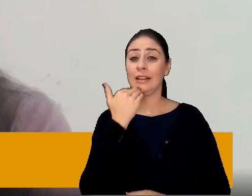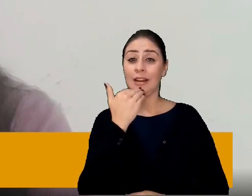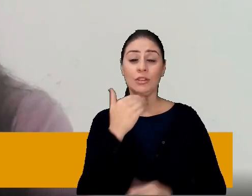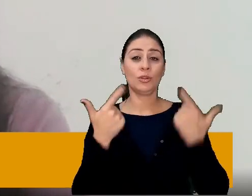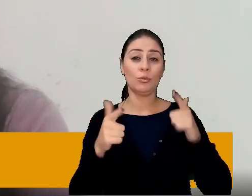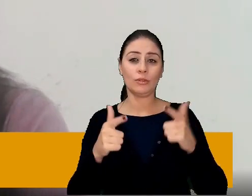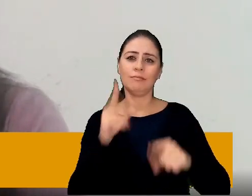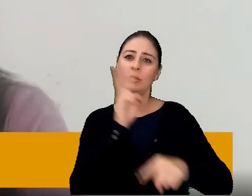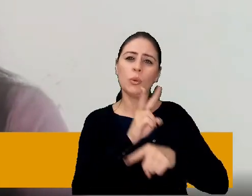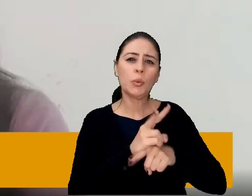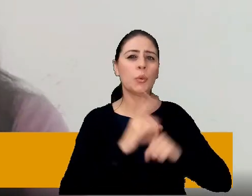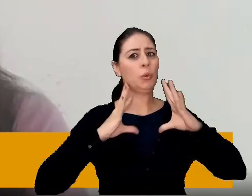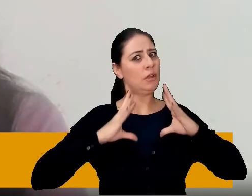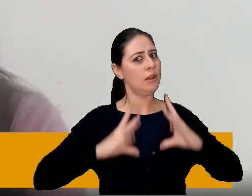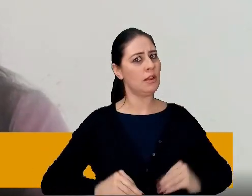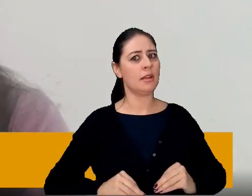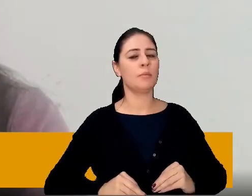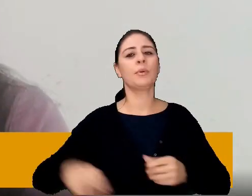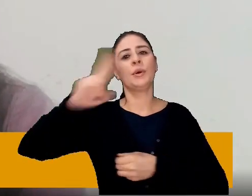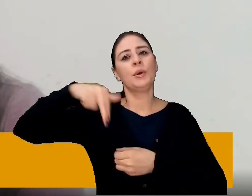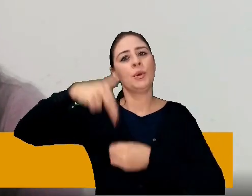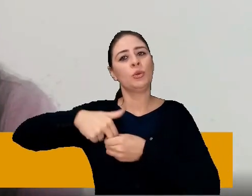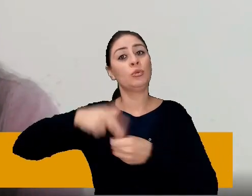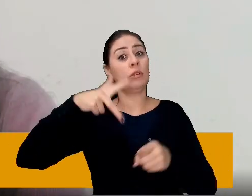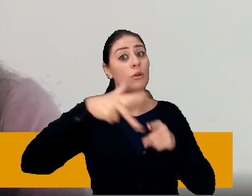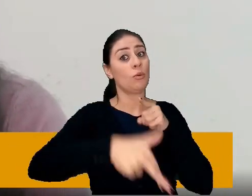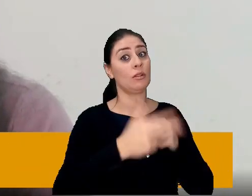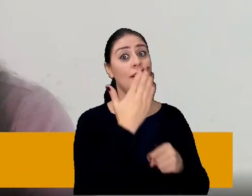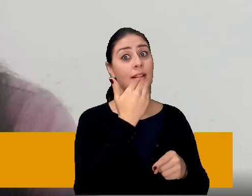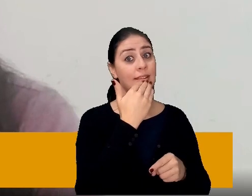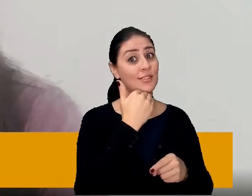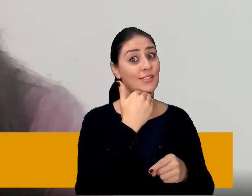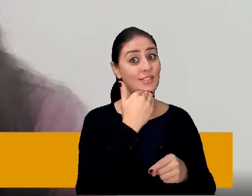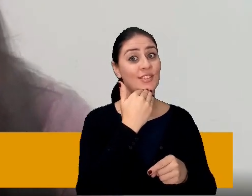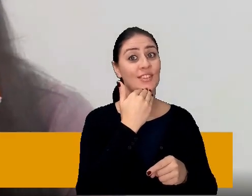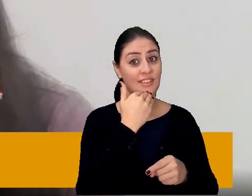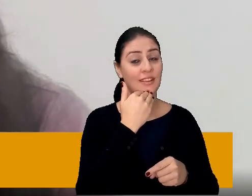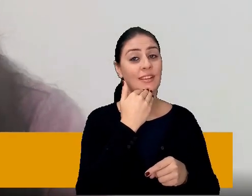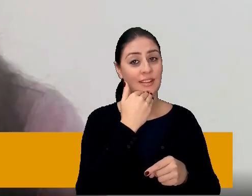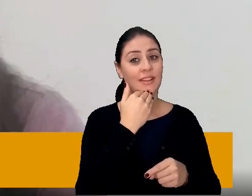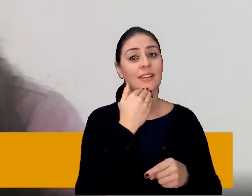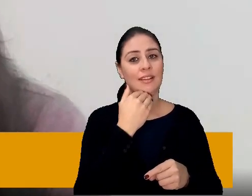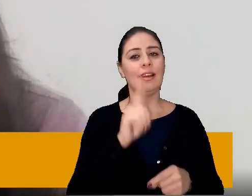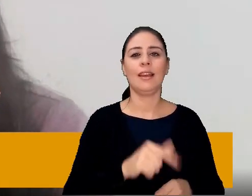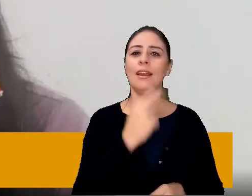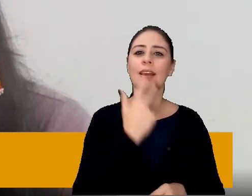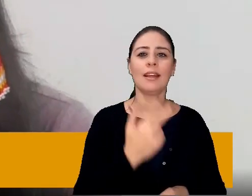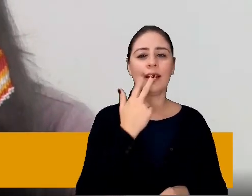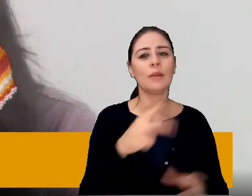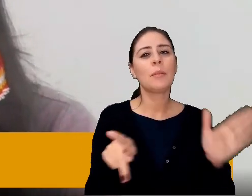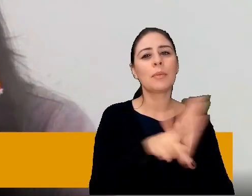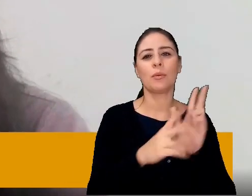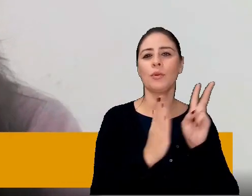escola. Então, se aquele lanche não fosse bem manipulado e bem armazenado, o núcleo ia cortar o lanche das crianças